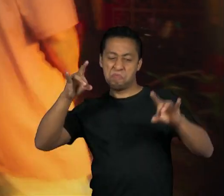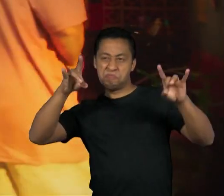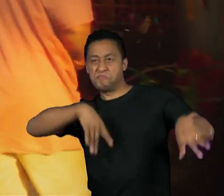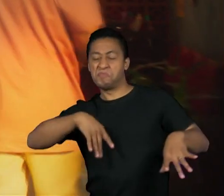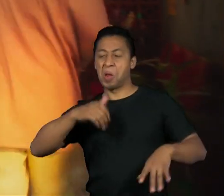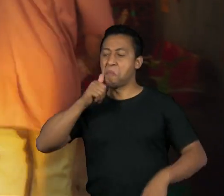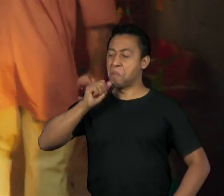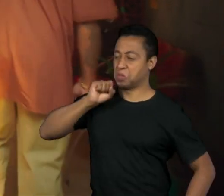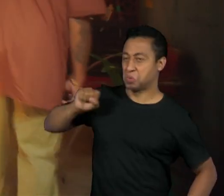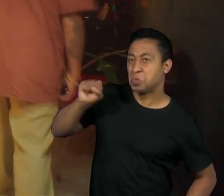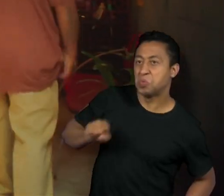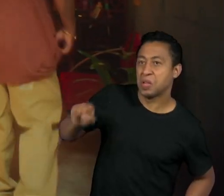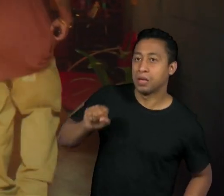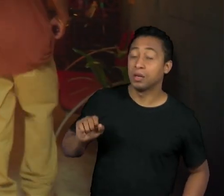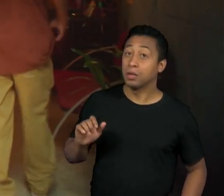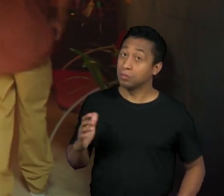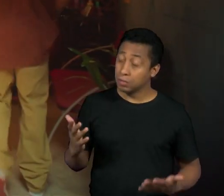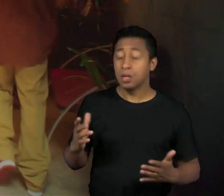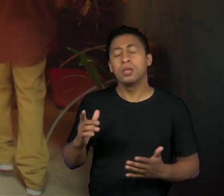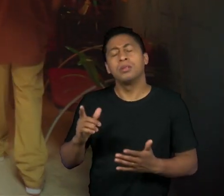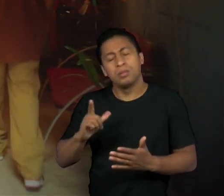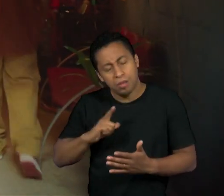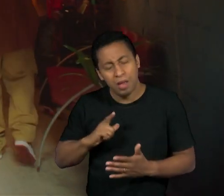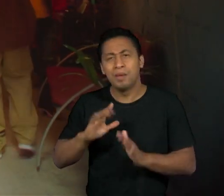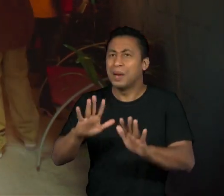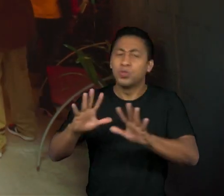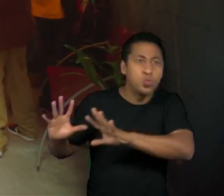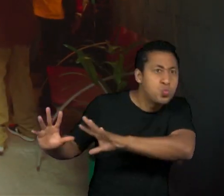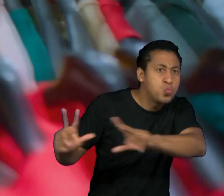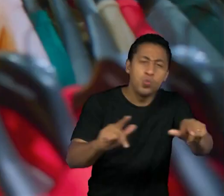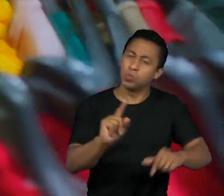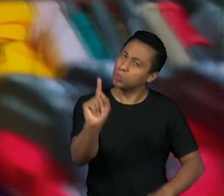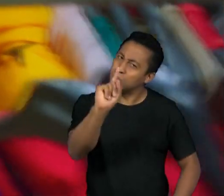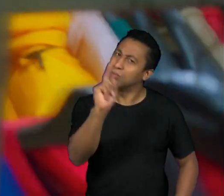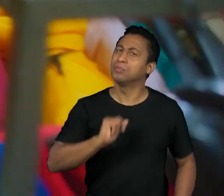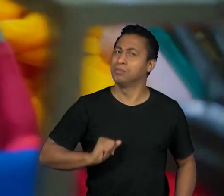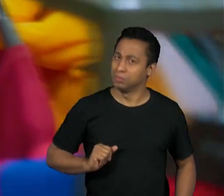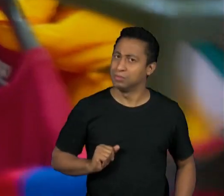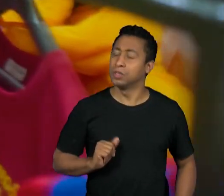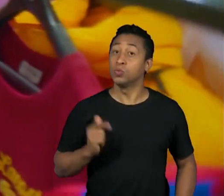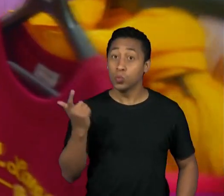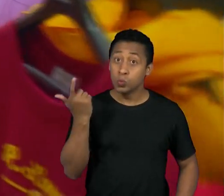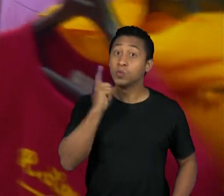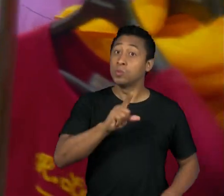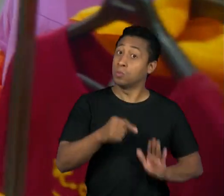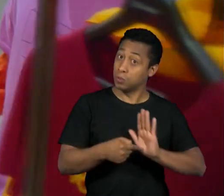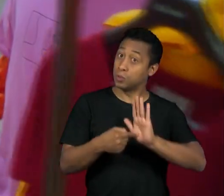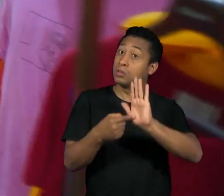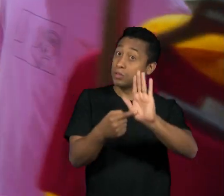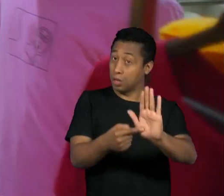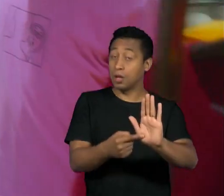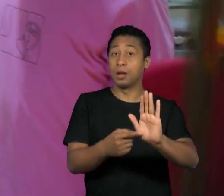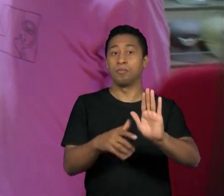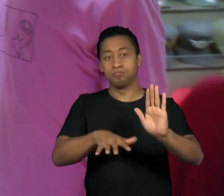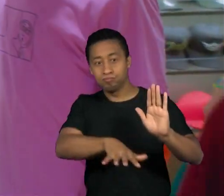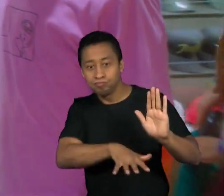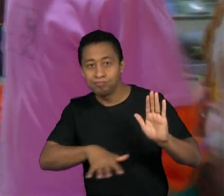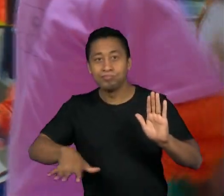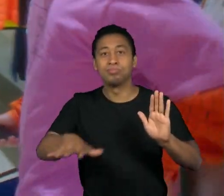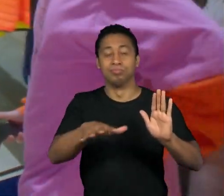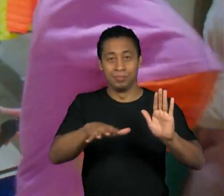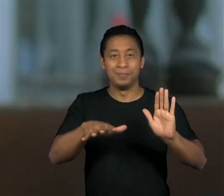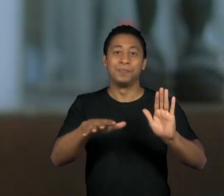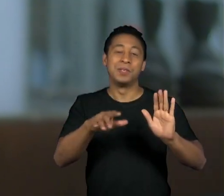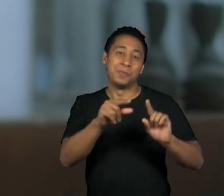Isso também é uma verdade, também é uma realidade, mas não apenas, né? Acho que a gente conseguiu, através dessa obra, mostrar mais uma das camadas